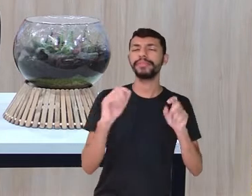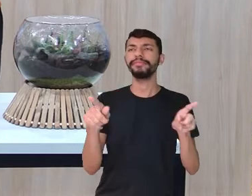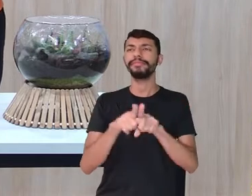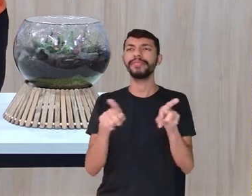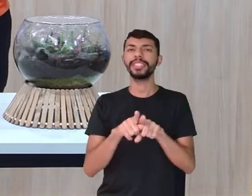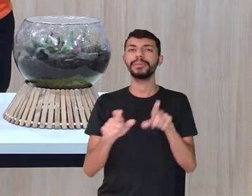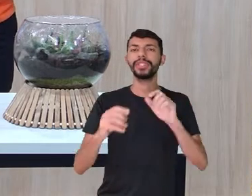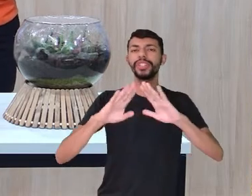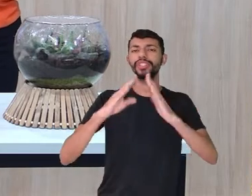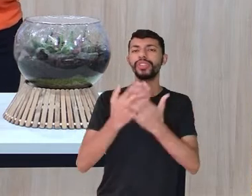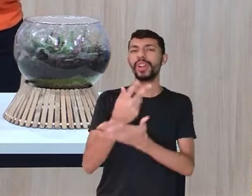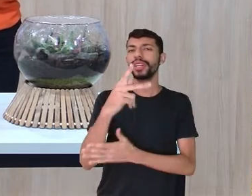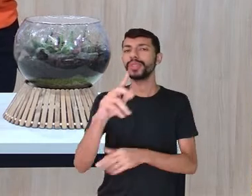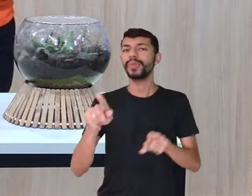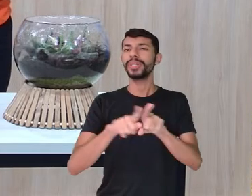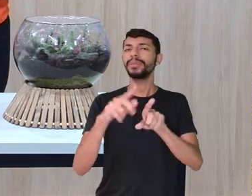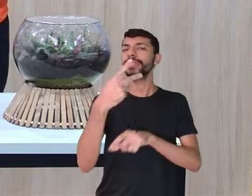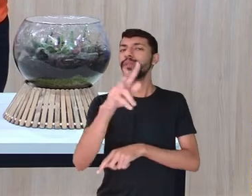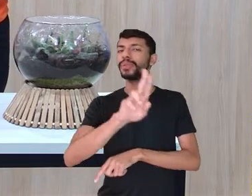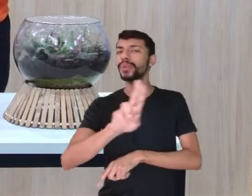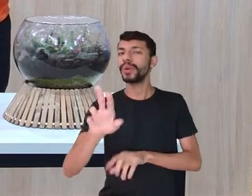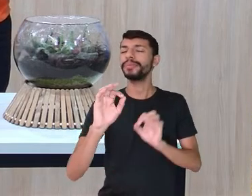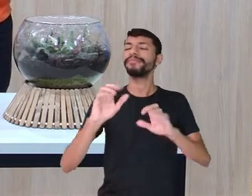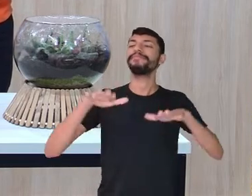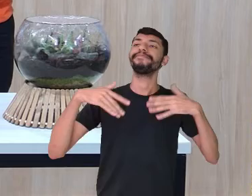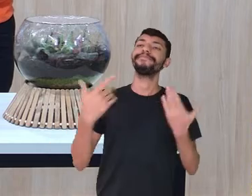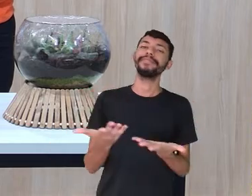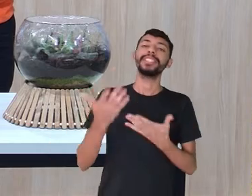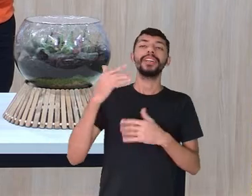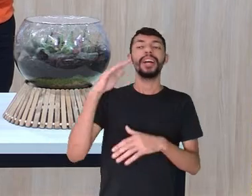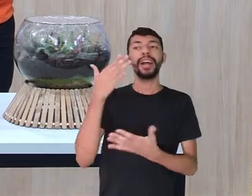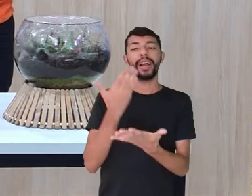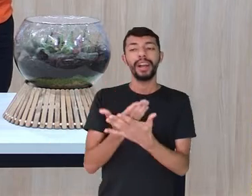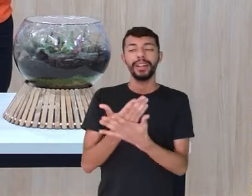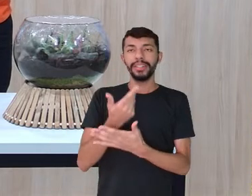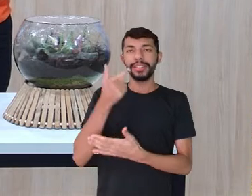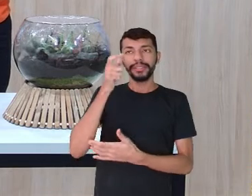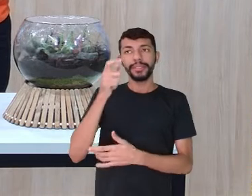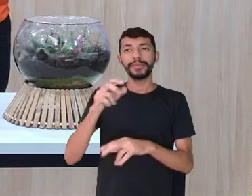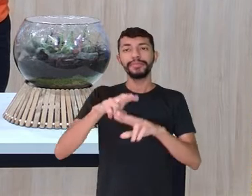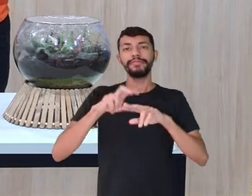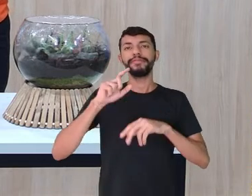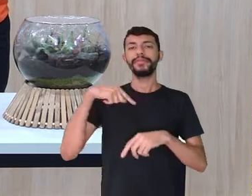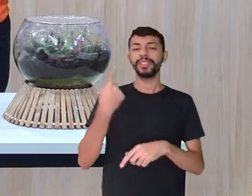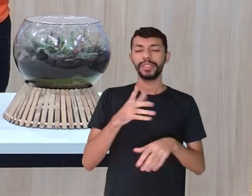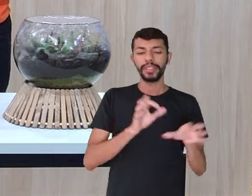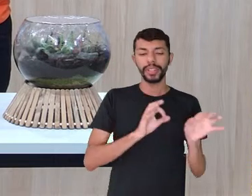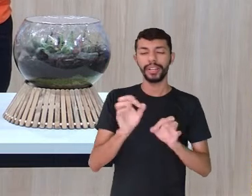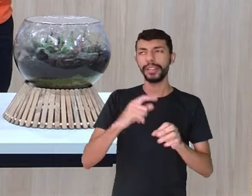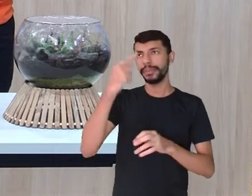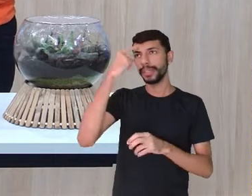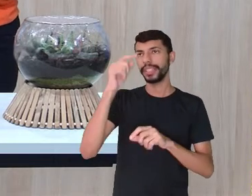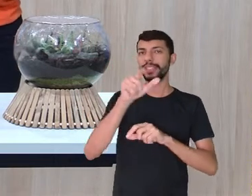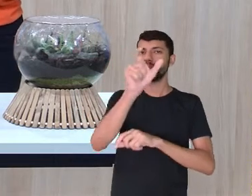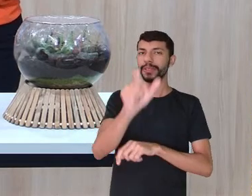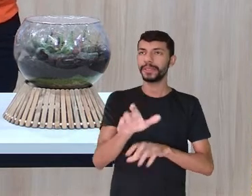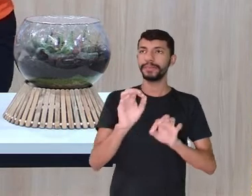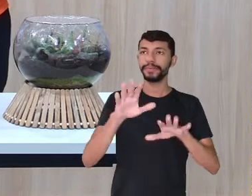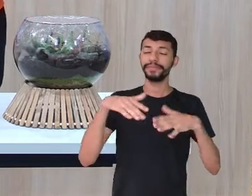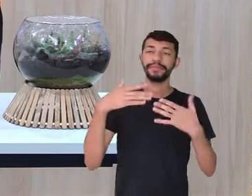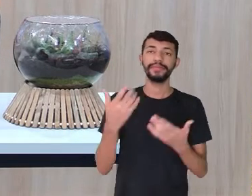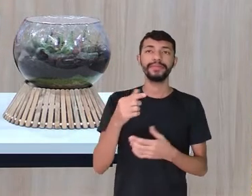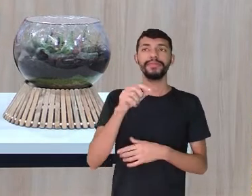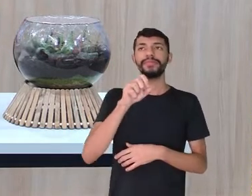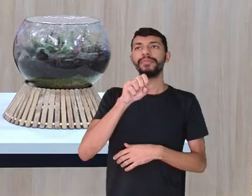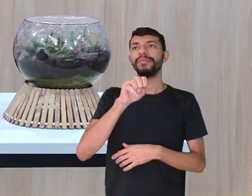sua escola, o seu nome. Então, essas aulas são interessantes porque elas são preparadas pensando especialmente em você. Se você não